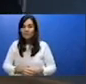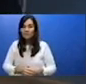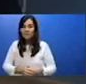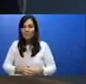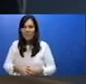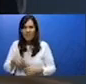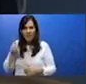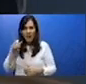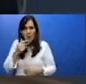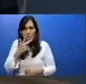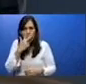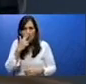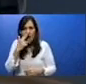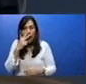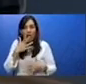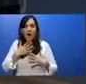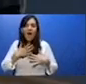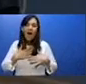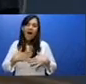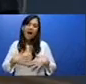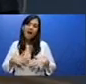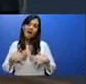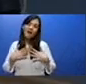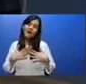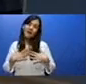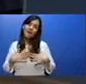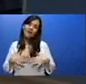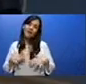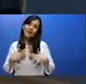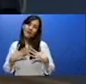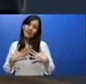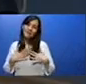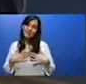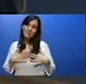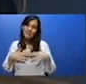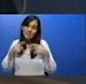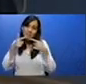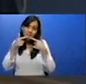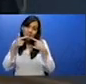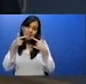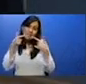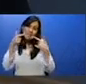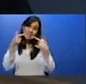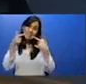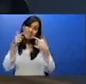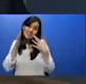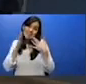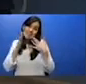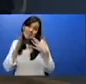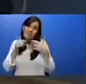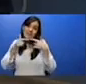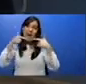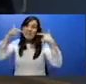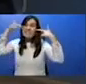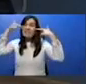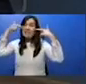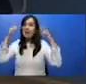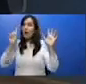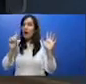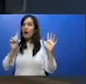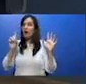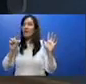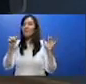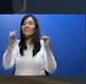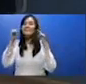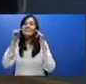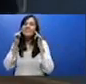Ela parece tranquila, né? E estar levemente sorrindo. Não tem aquele sorriso, assim, né? Que nós falamos que